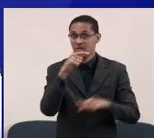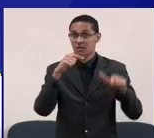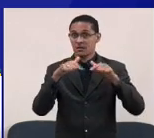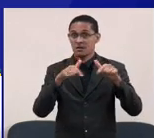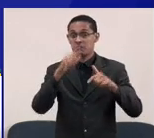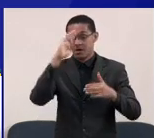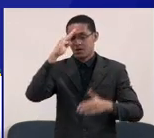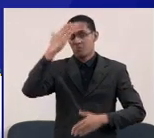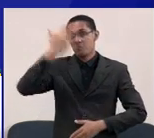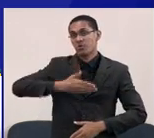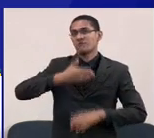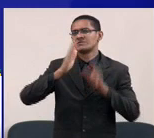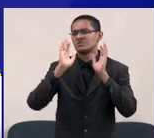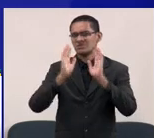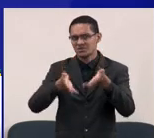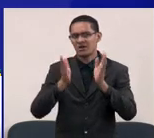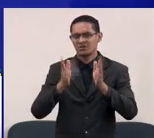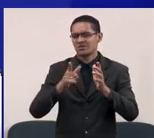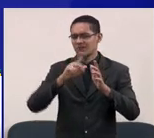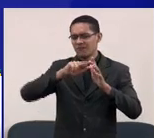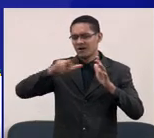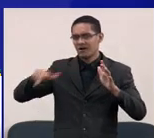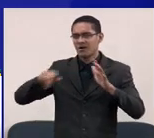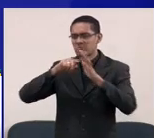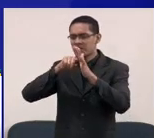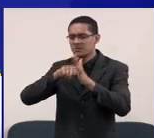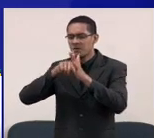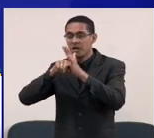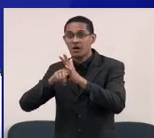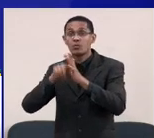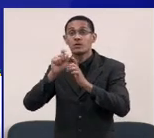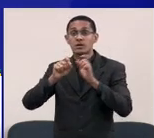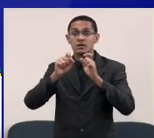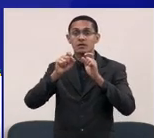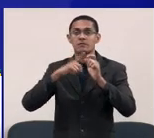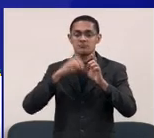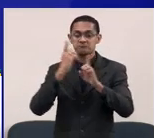comprovado. Todos os estudos mostram uma diminuição